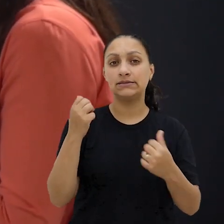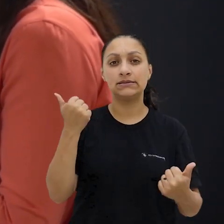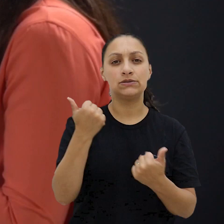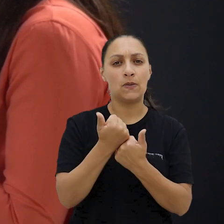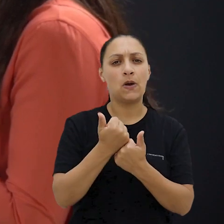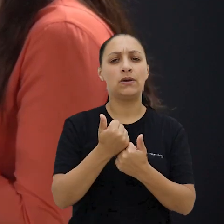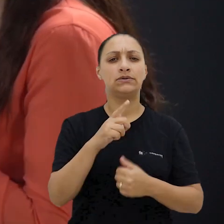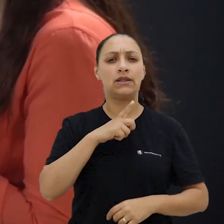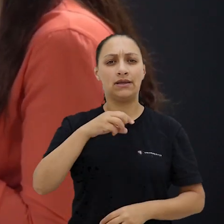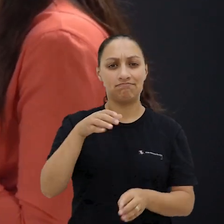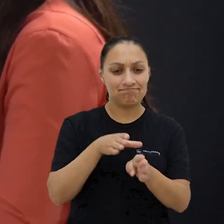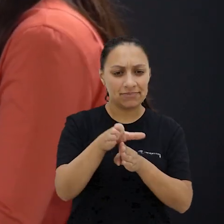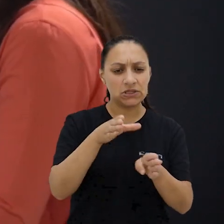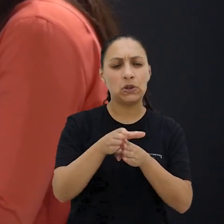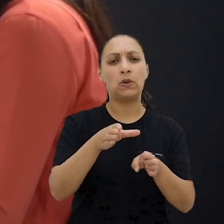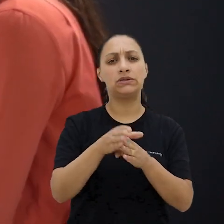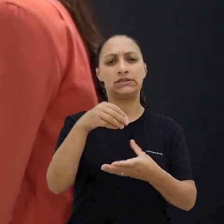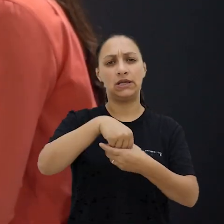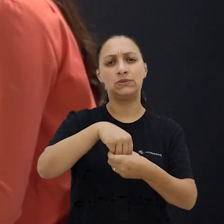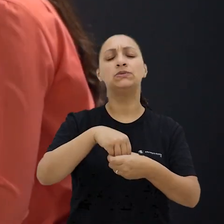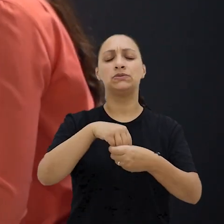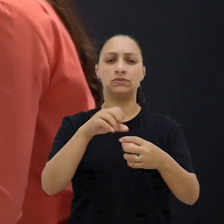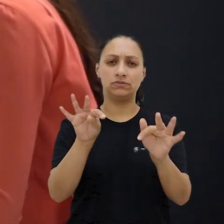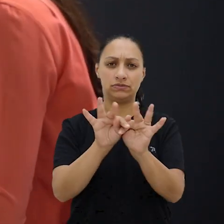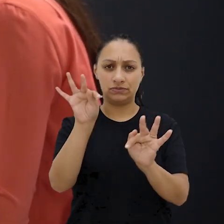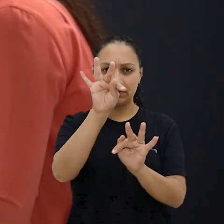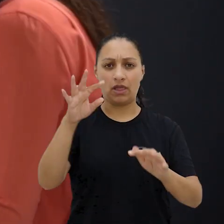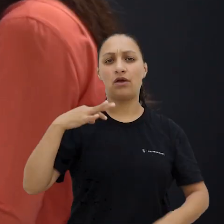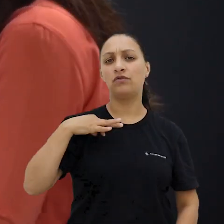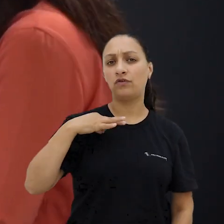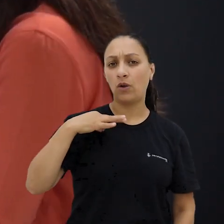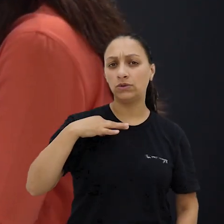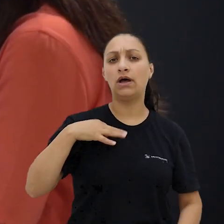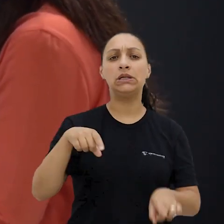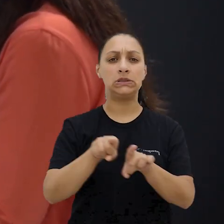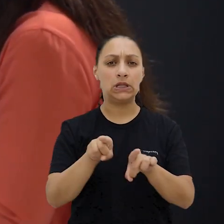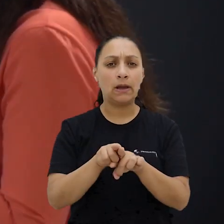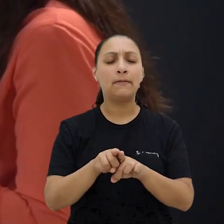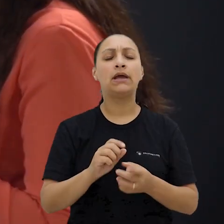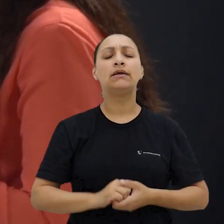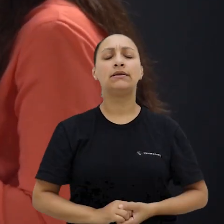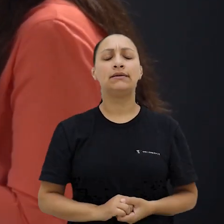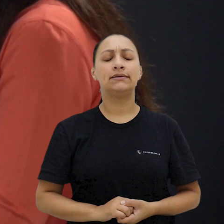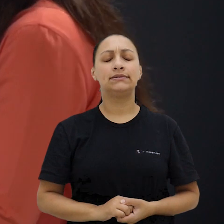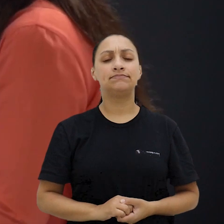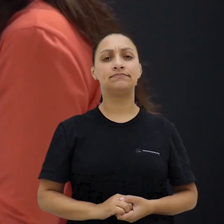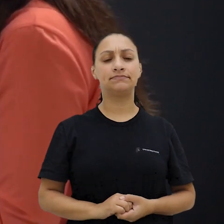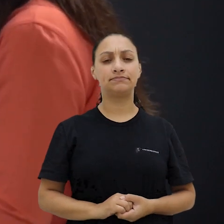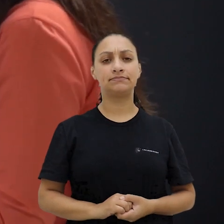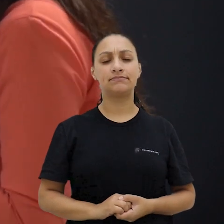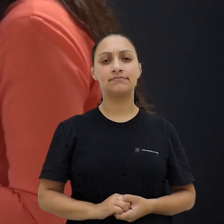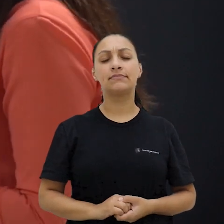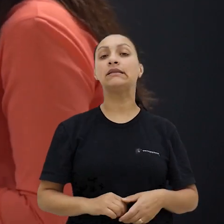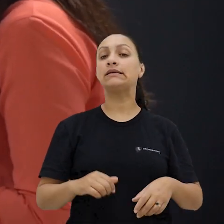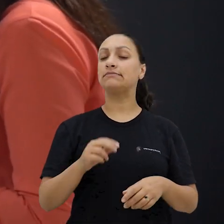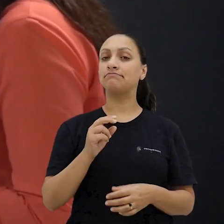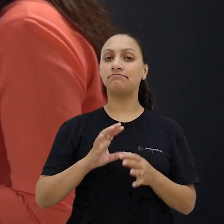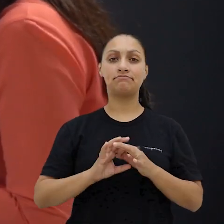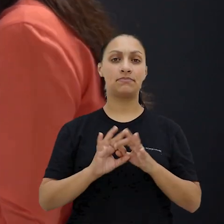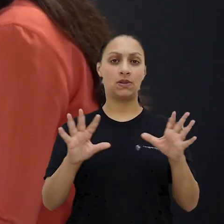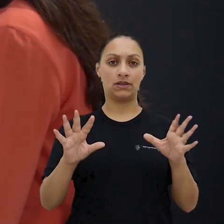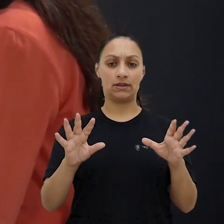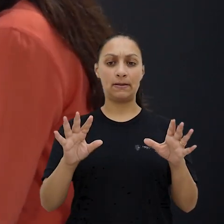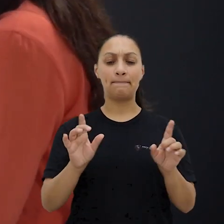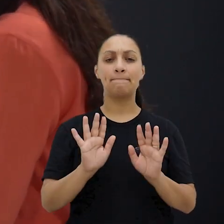a gente tem mentores do Fevale Tech Park, mentores voluntários, então assim, e que estão